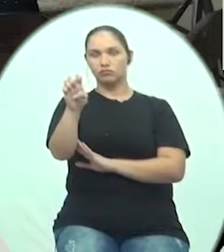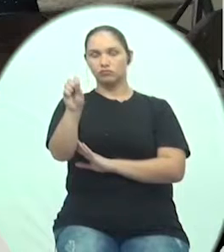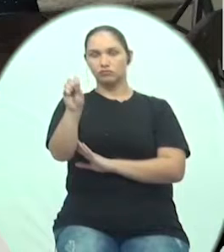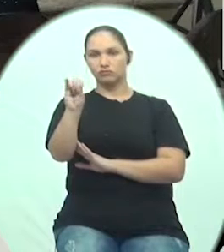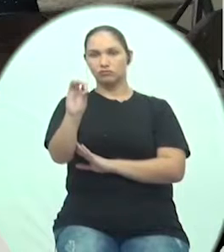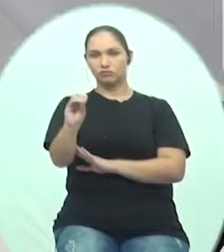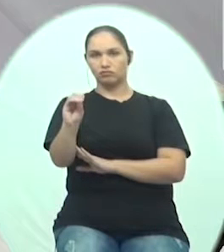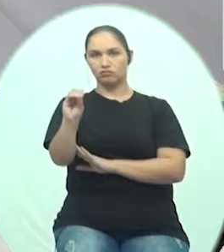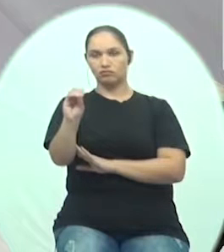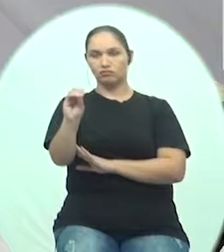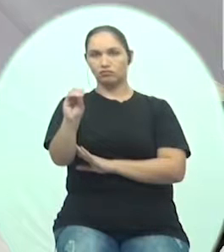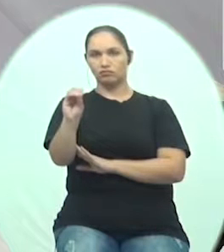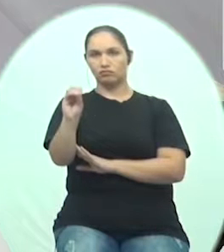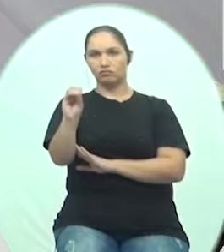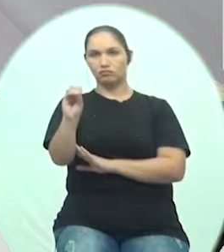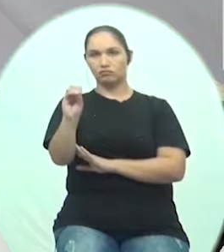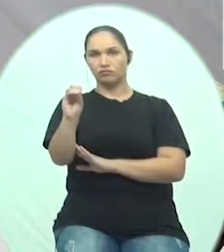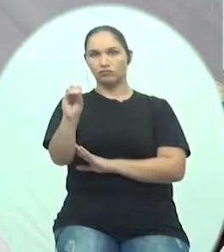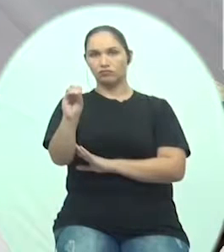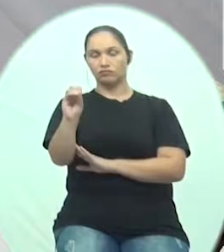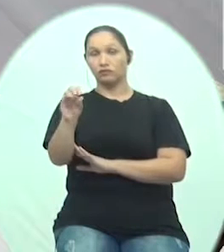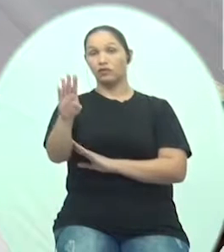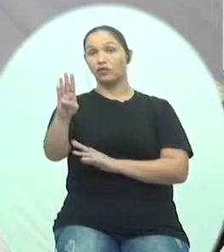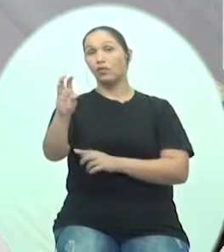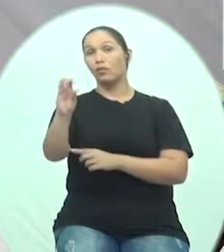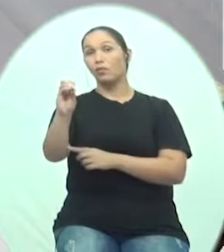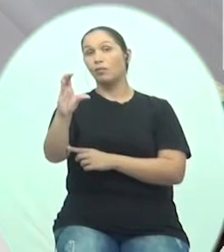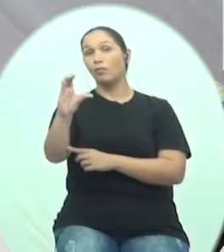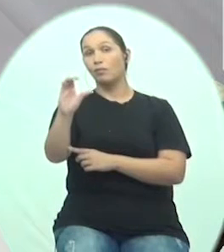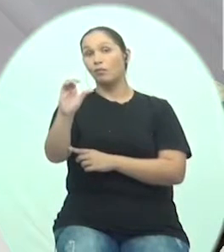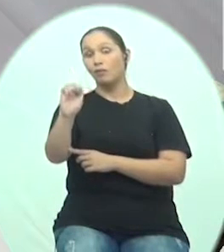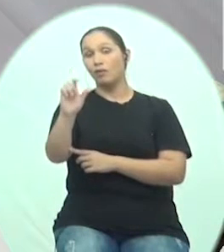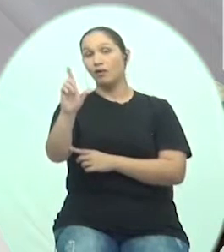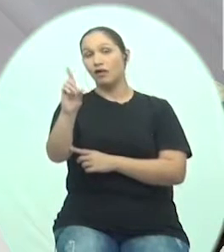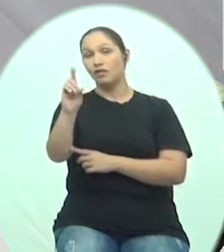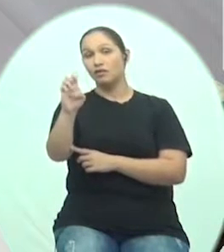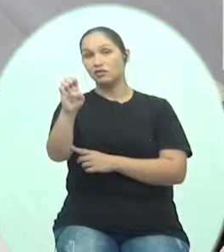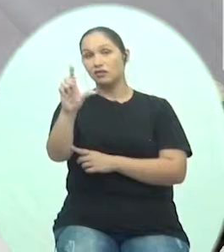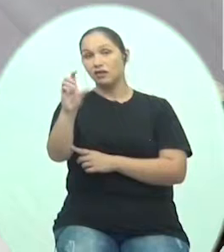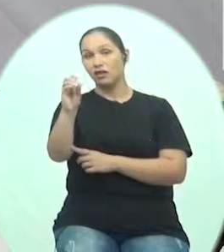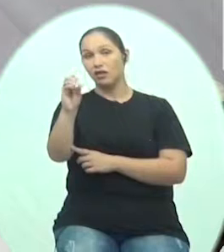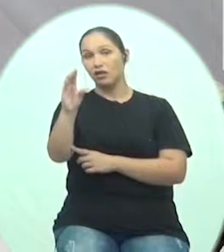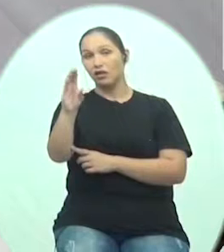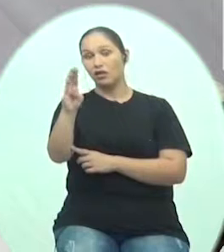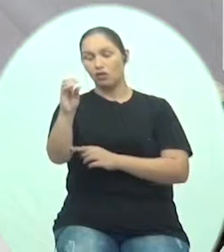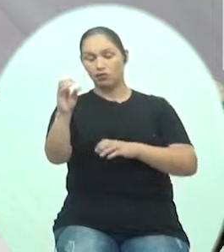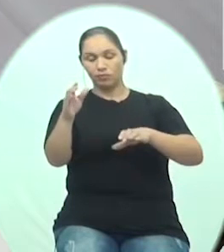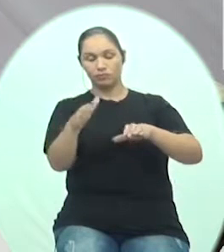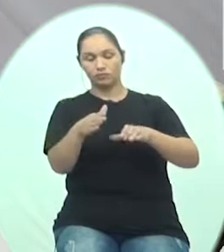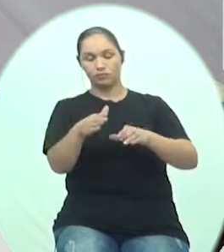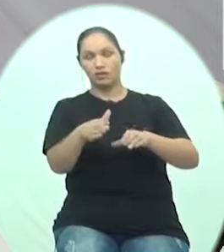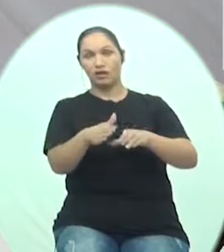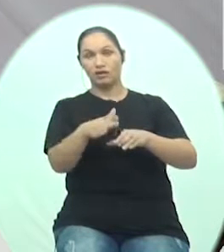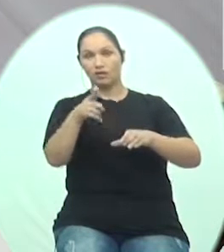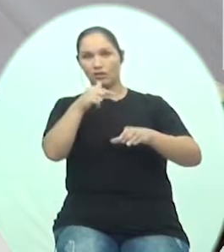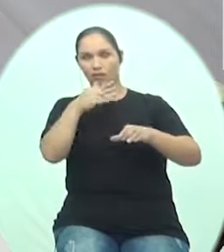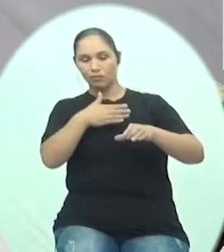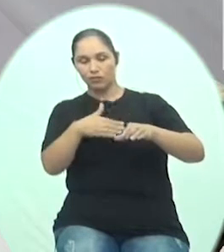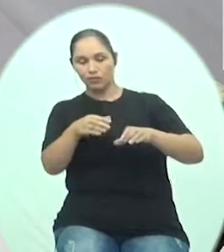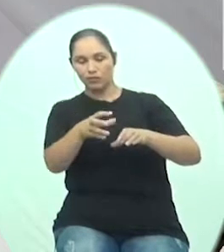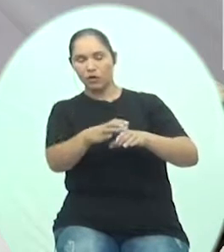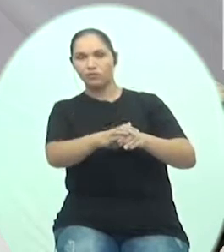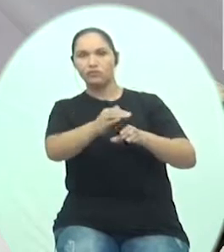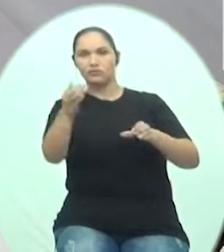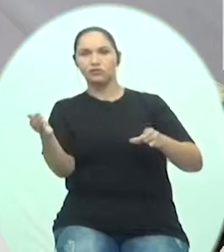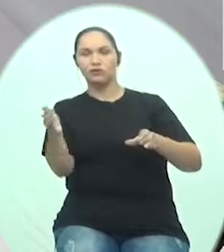assunto substituição de tampa de boca de lobo localizada na Avenida caité bairro